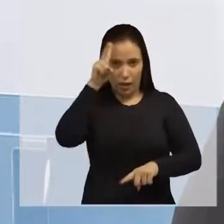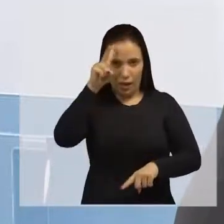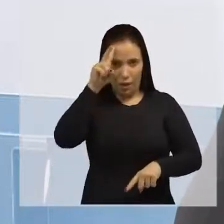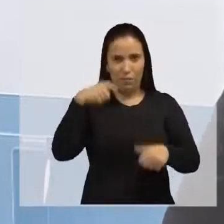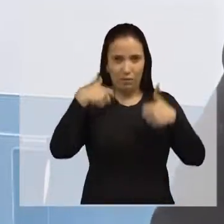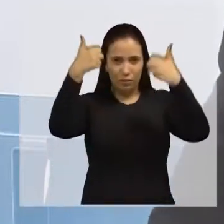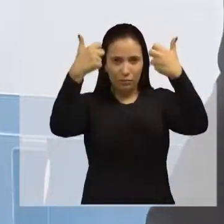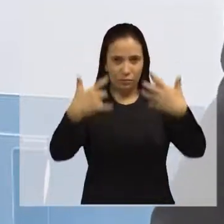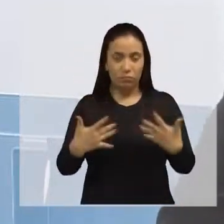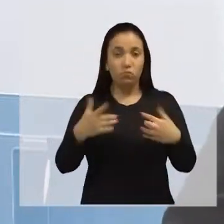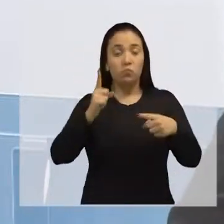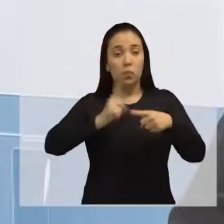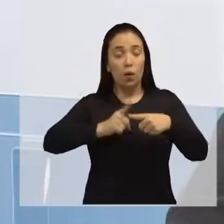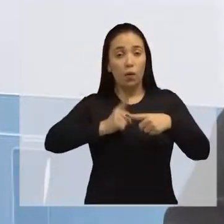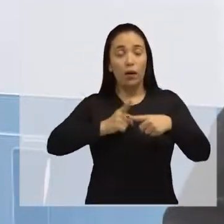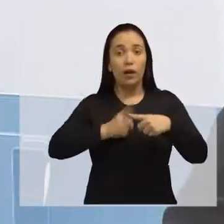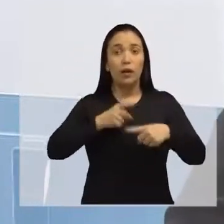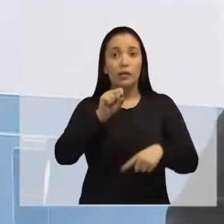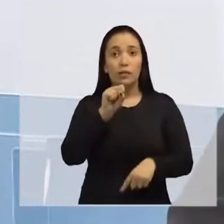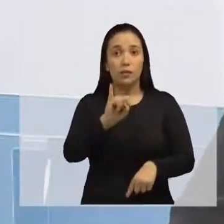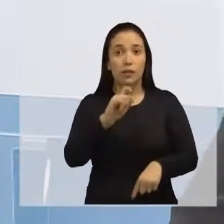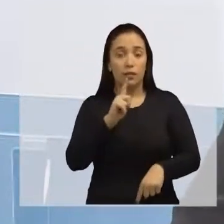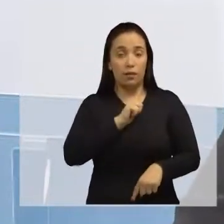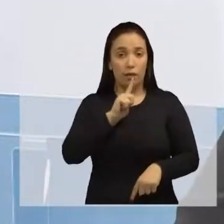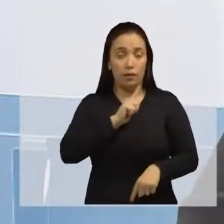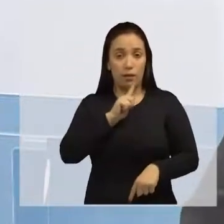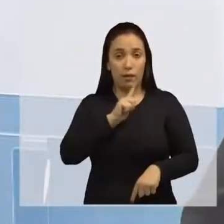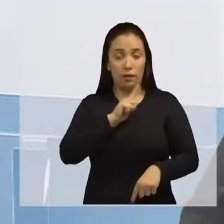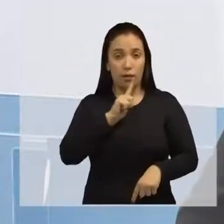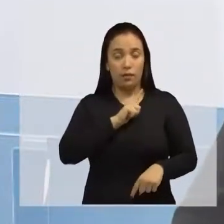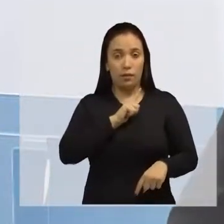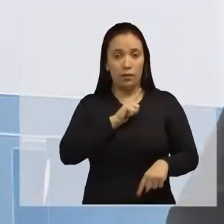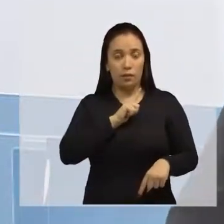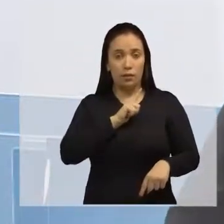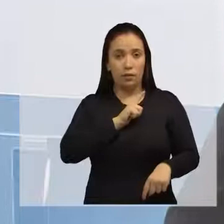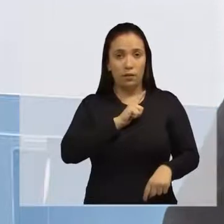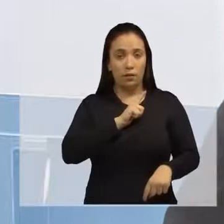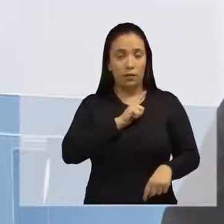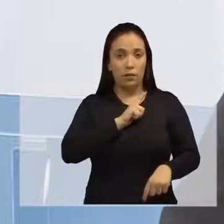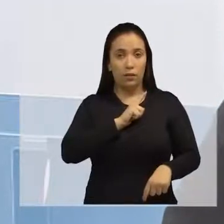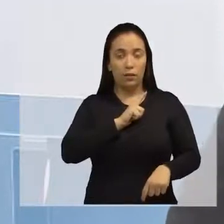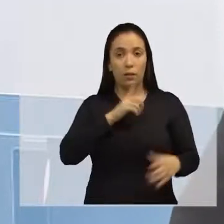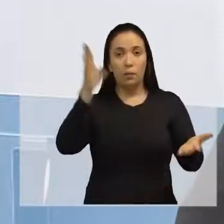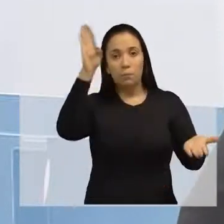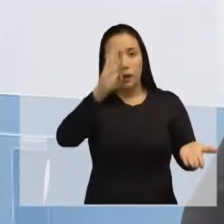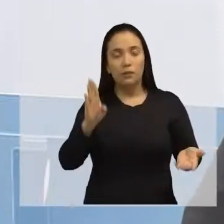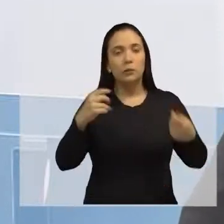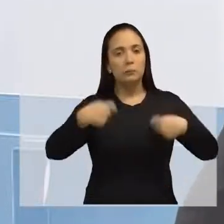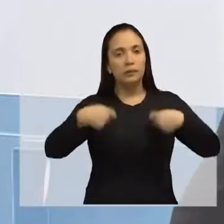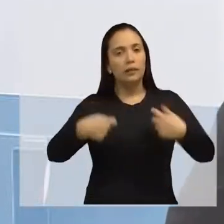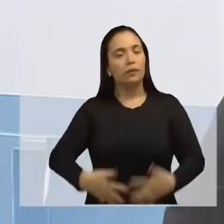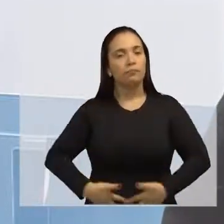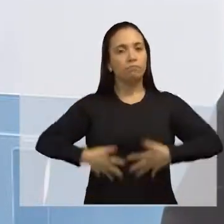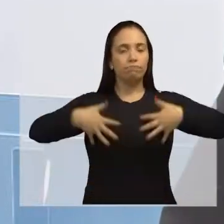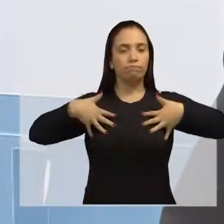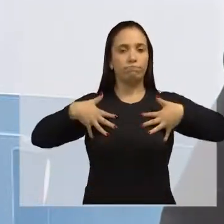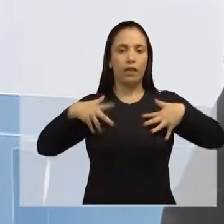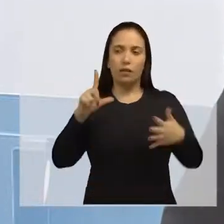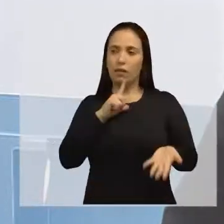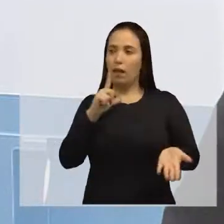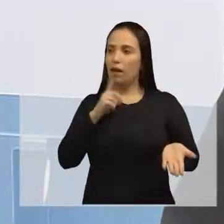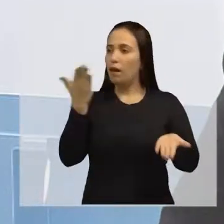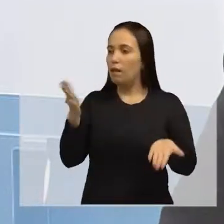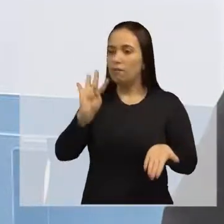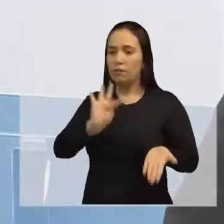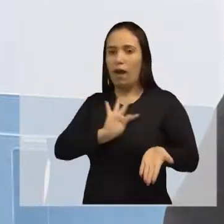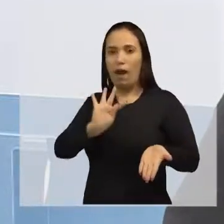se teria um ano, né, Luiz, que o brasileiro deveria estar empolgado, é esse ano, porque tem um técnico muito sério, um homem